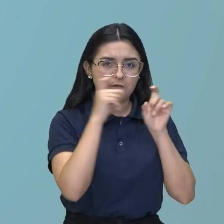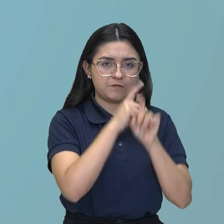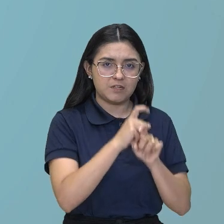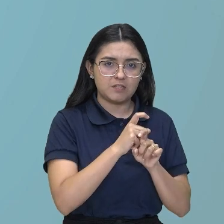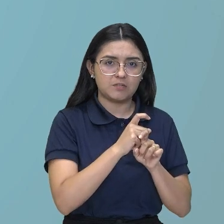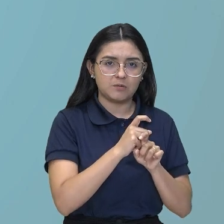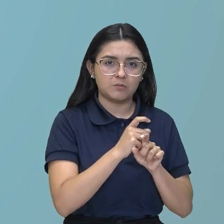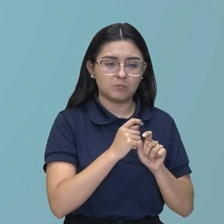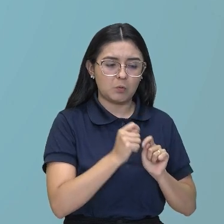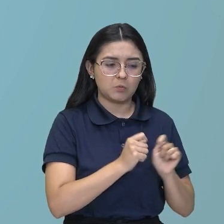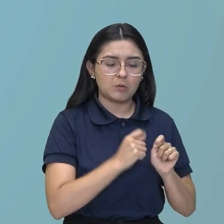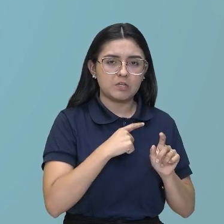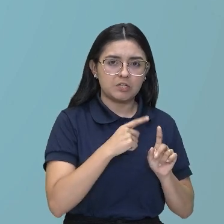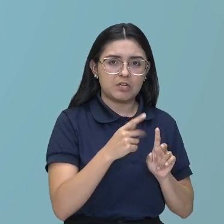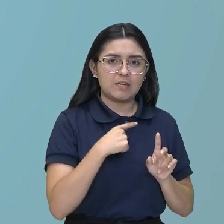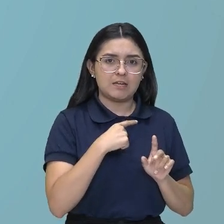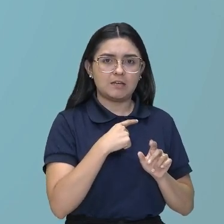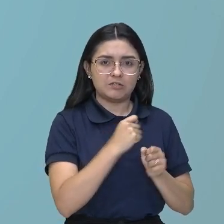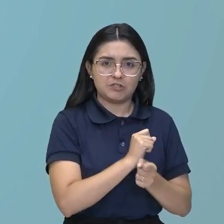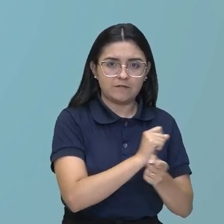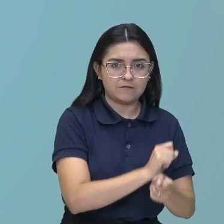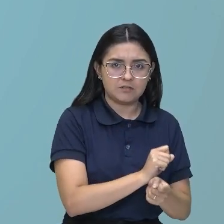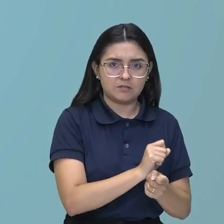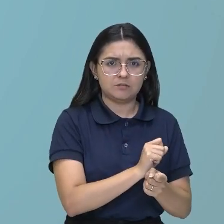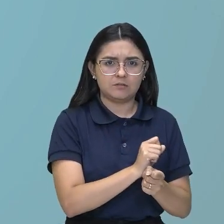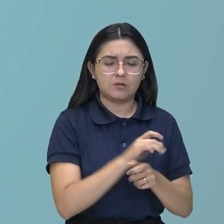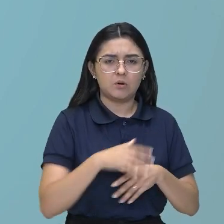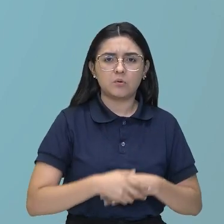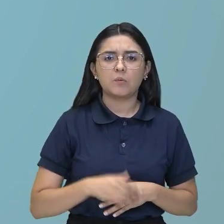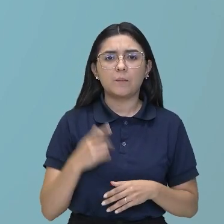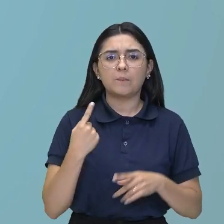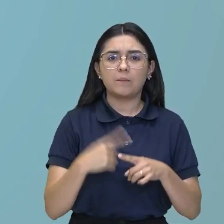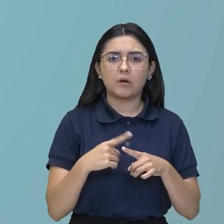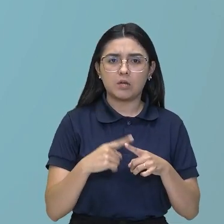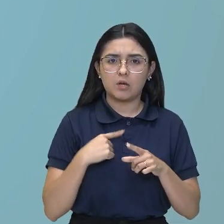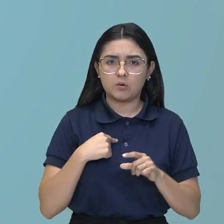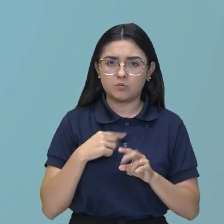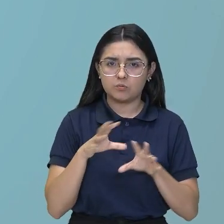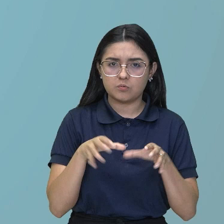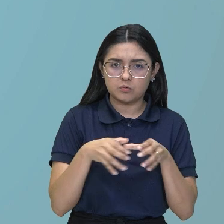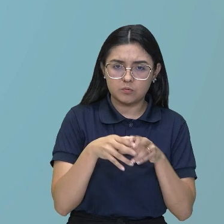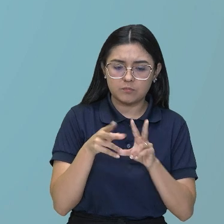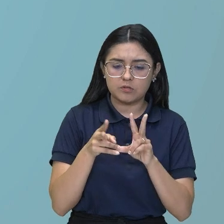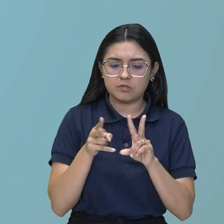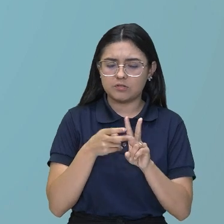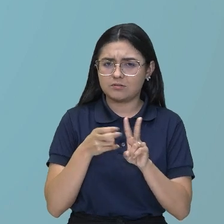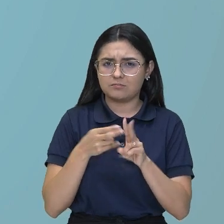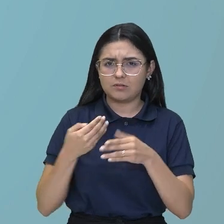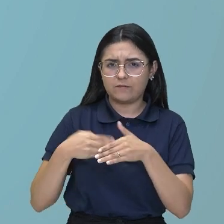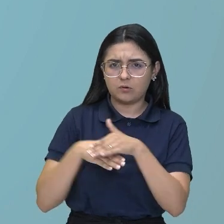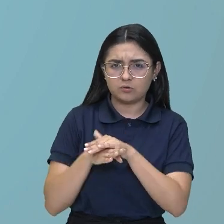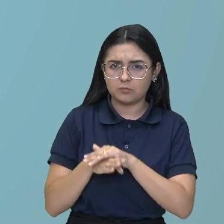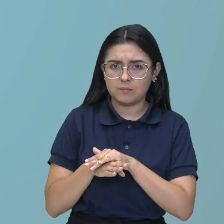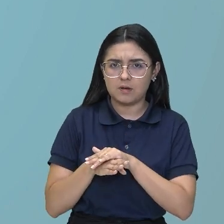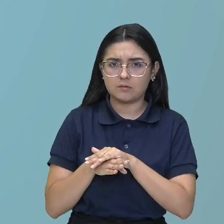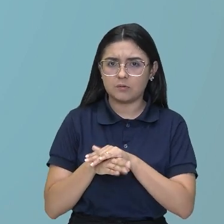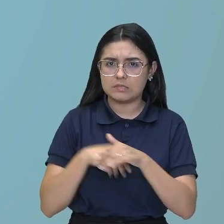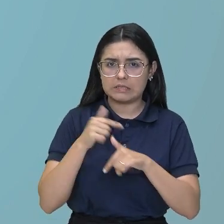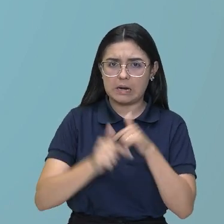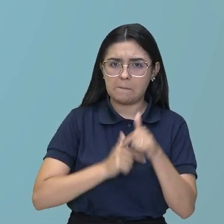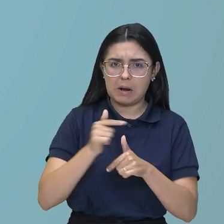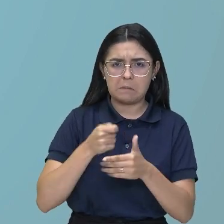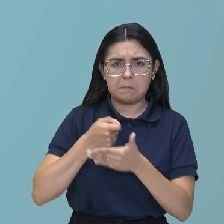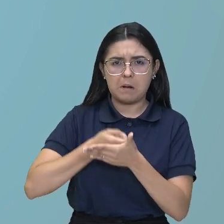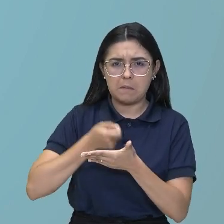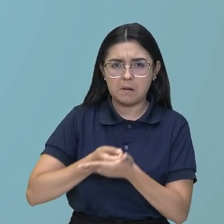os indígenas não estavam acostumados com esse modelo de trabalho